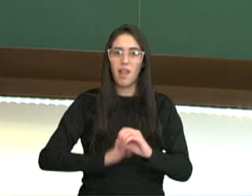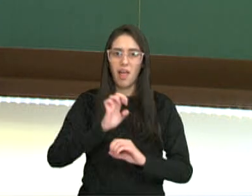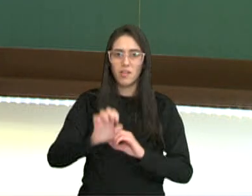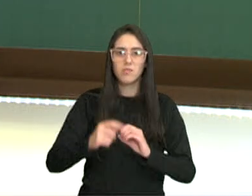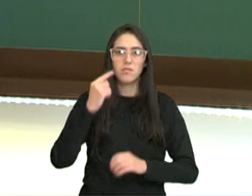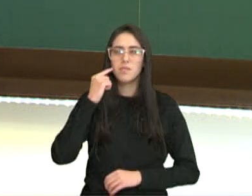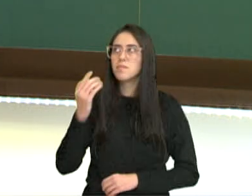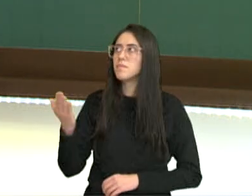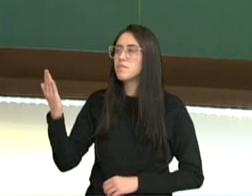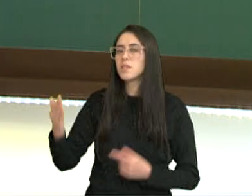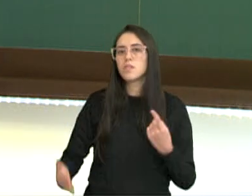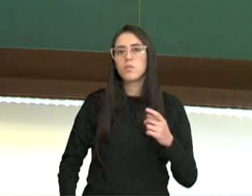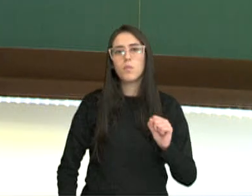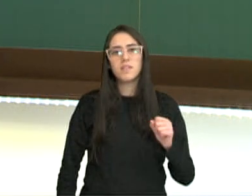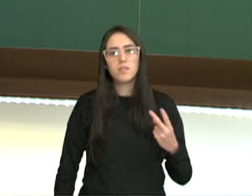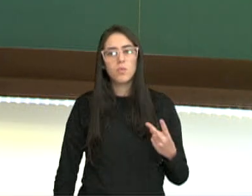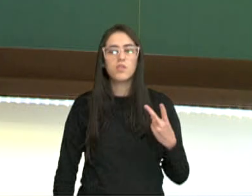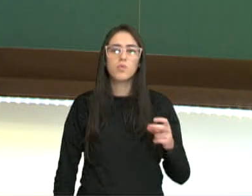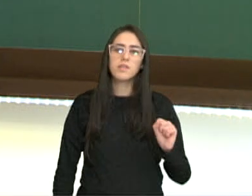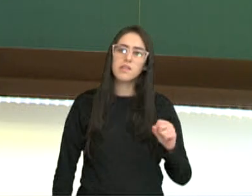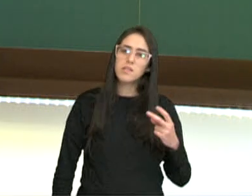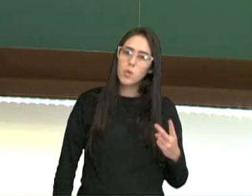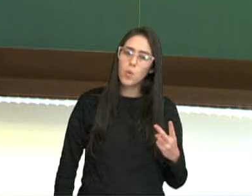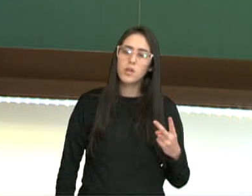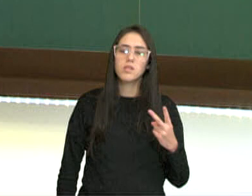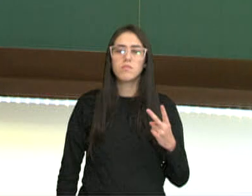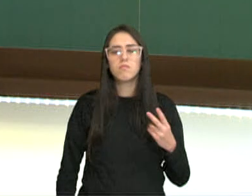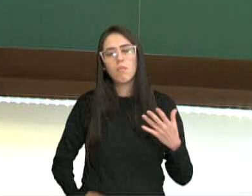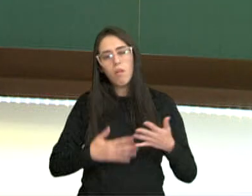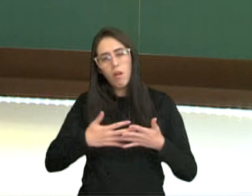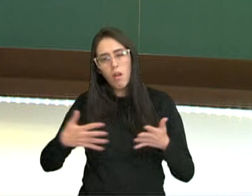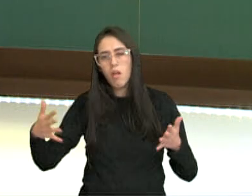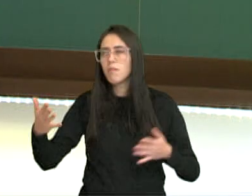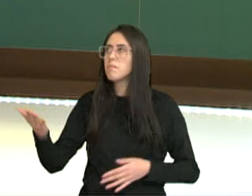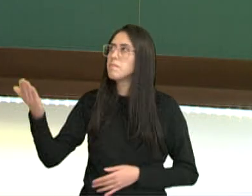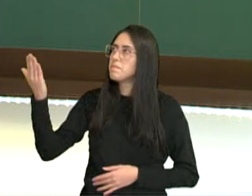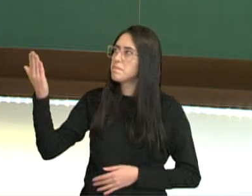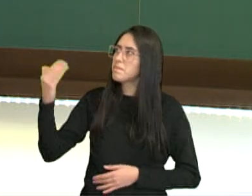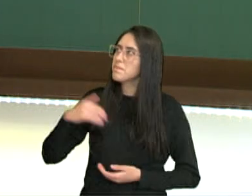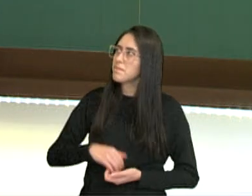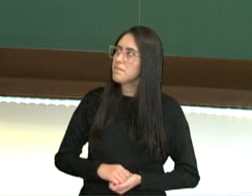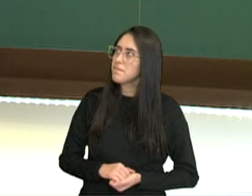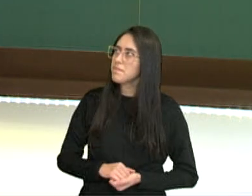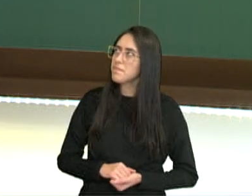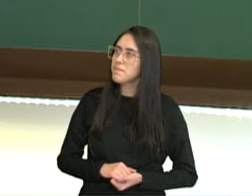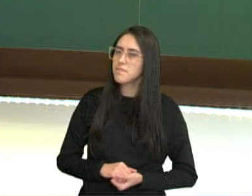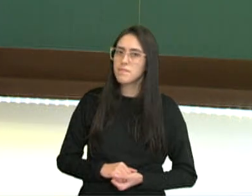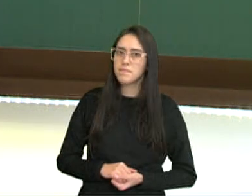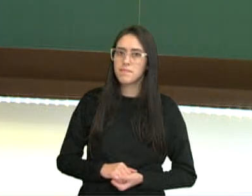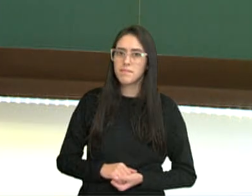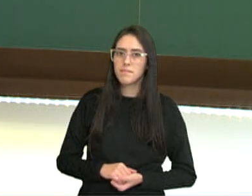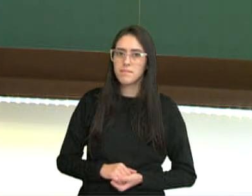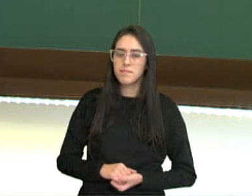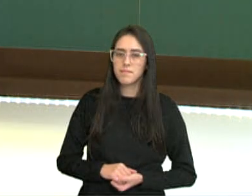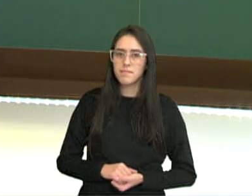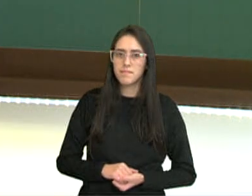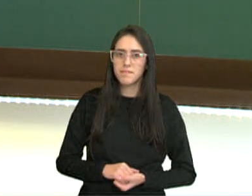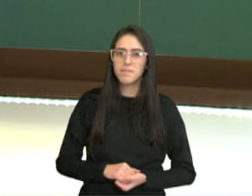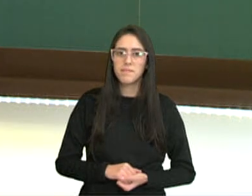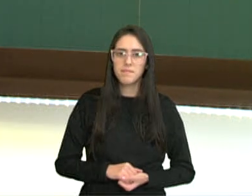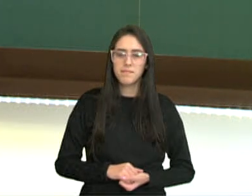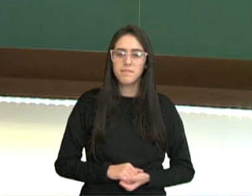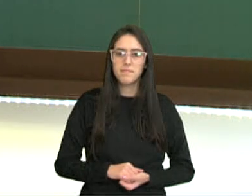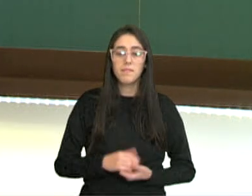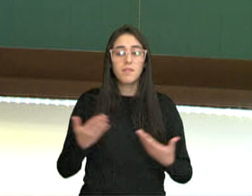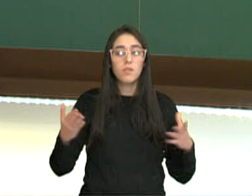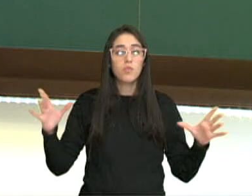lá. 1s2, 2s2, 2p6, 3s2, 3p6, 4s2, 3d6.